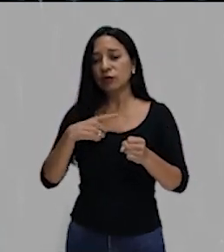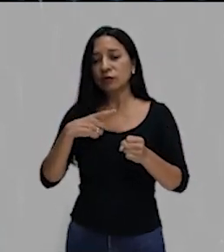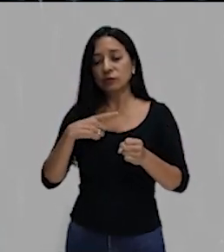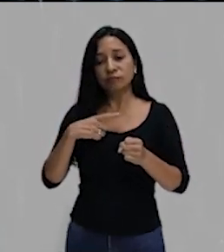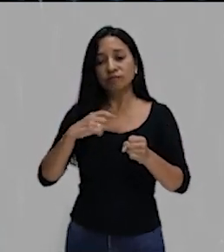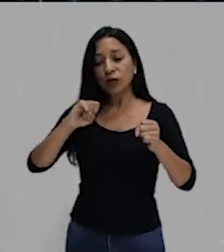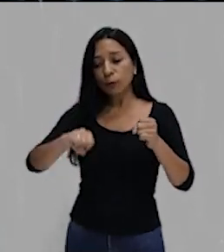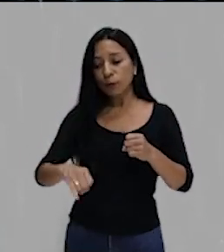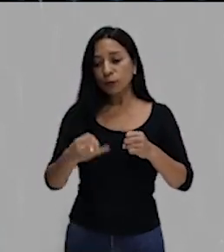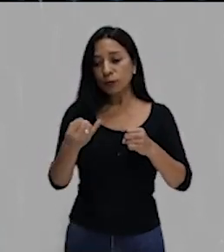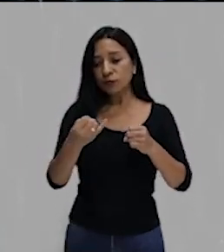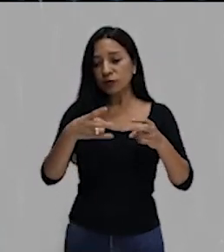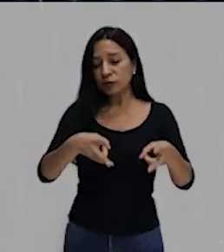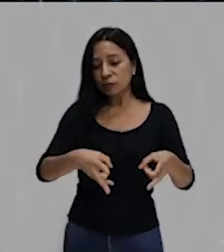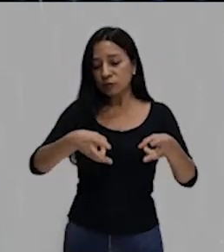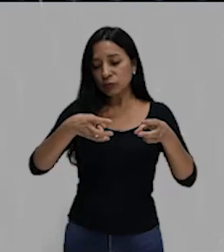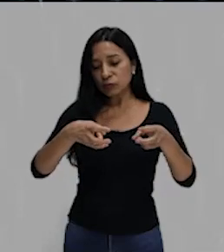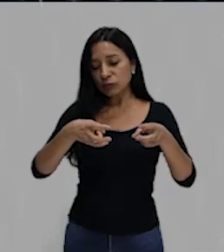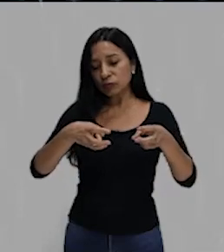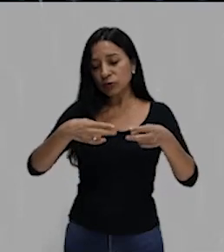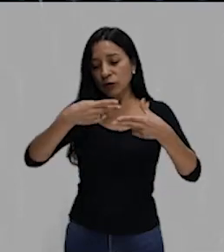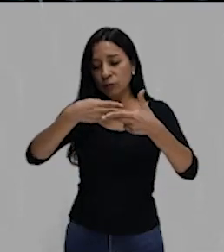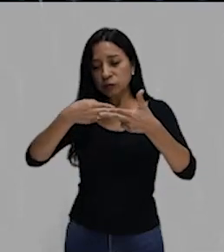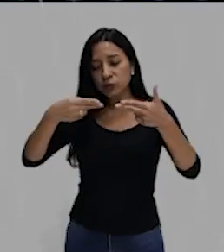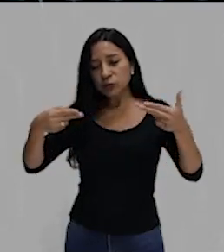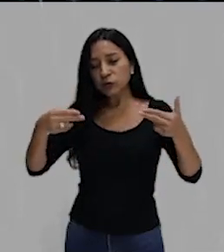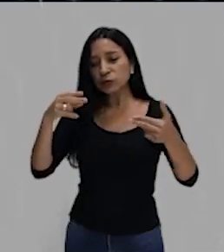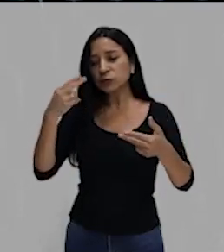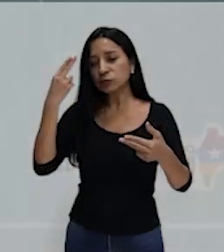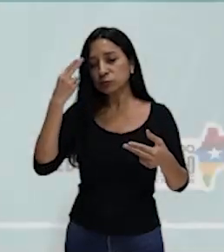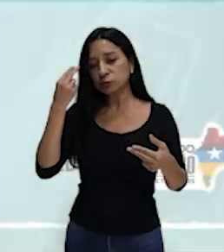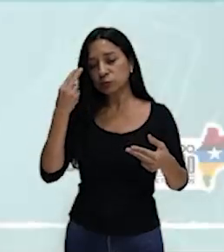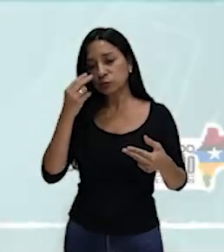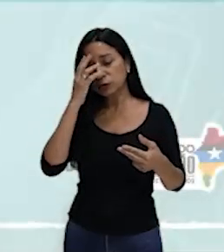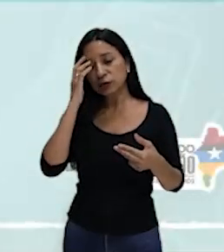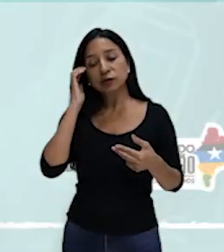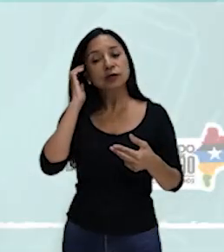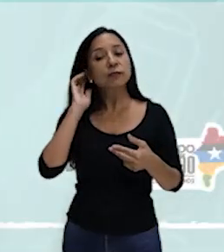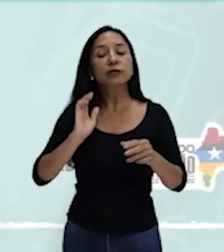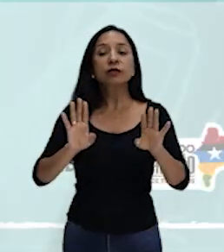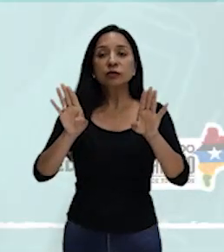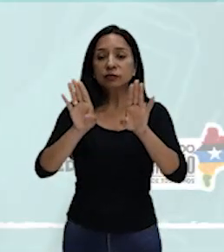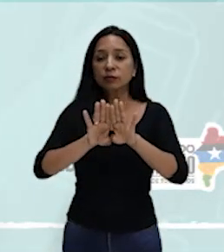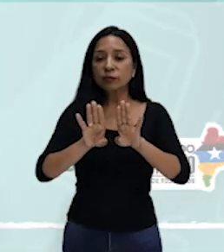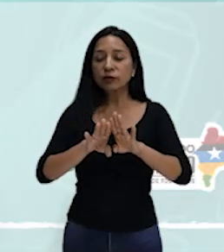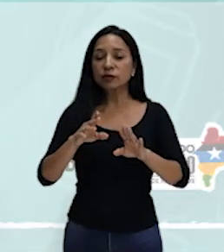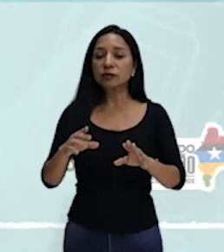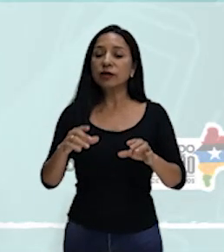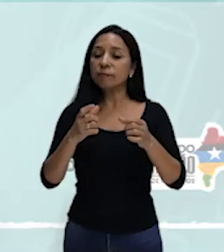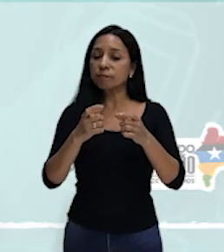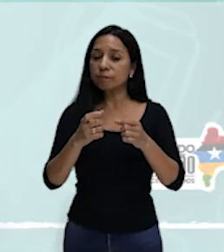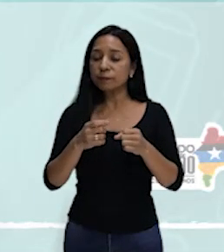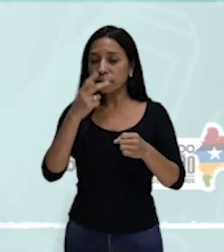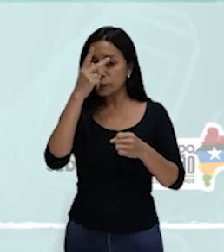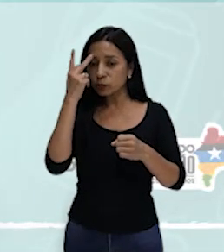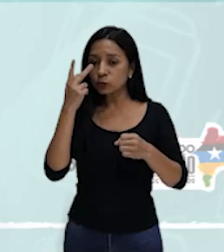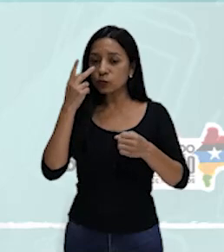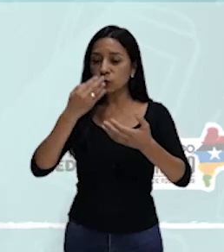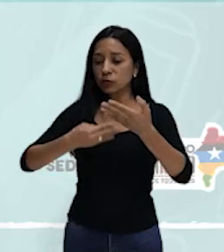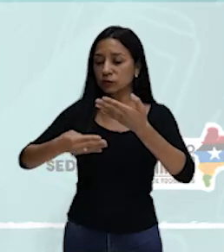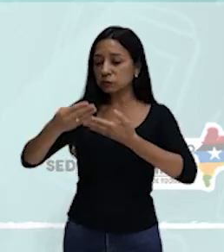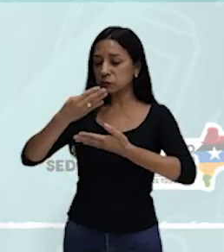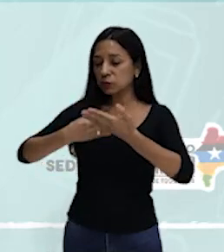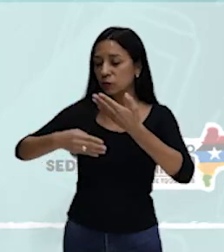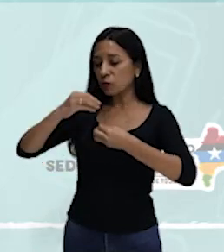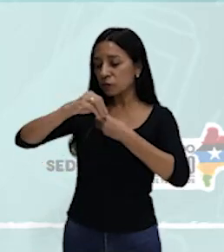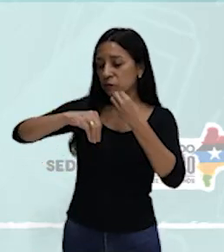naturais. Por outro lado, nós temos aí grandes empresários, pessoas envolvidas que ganham